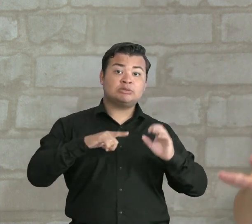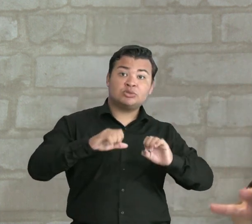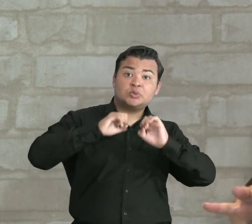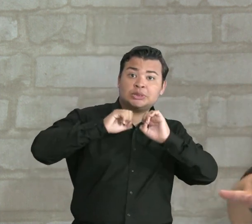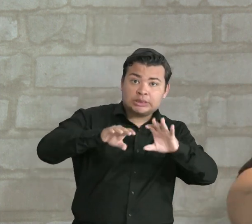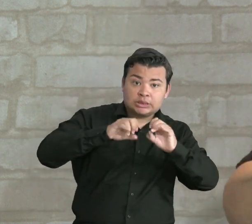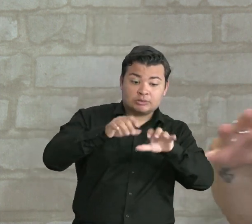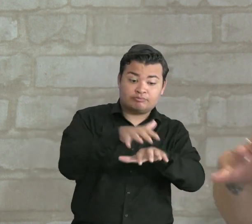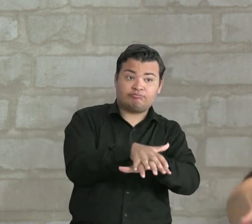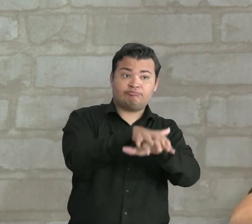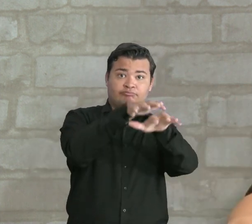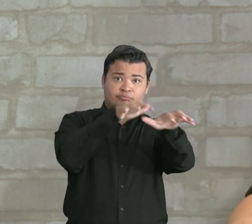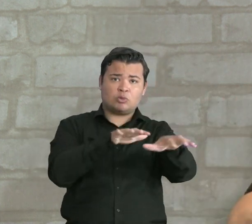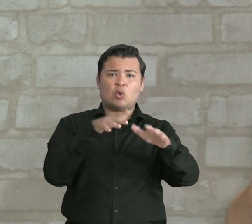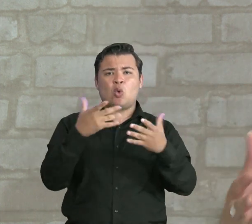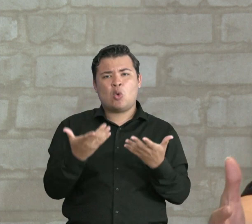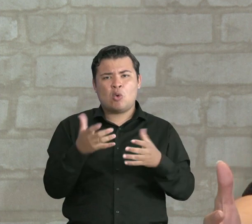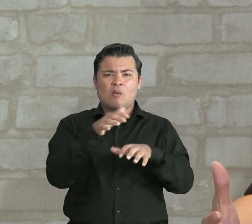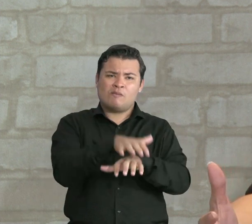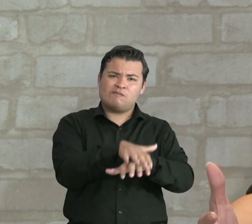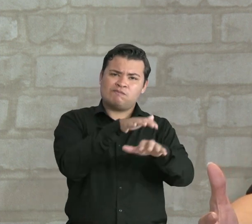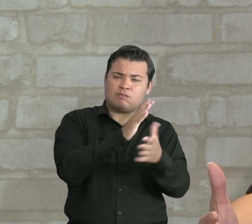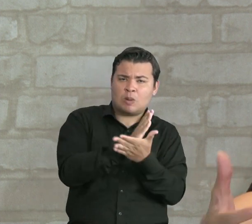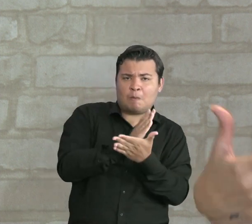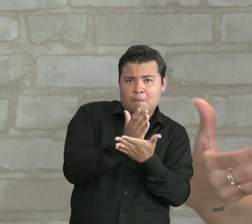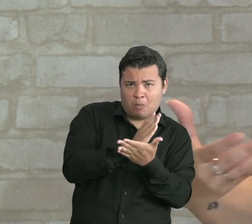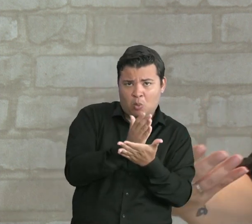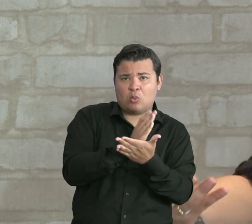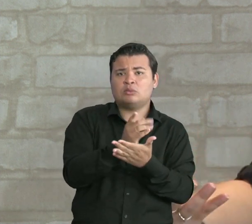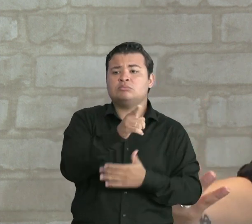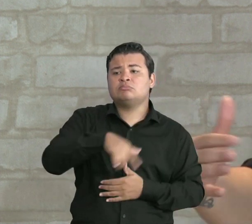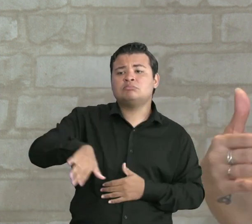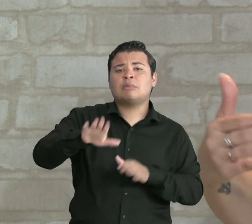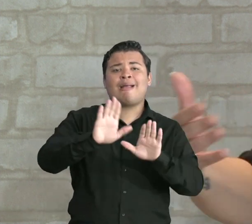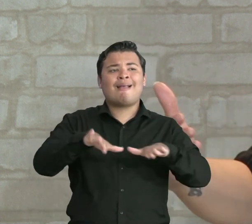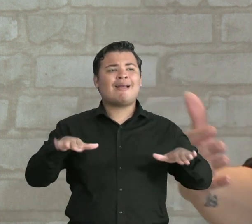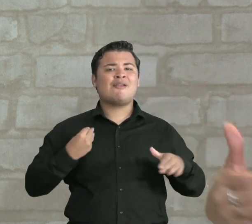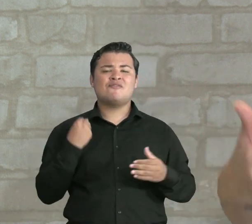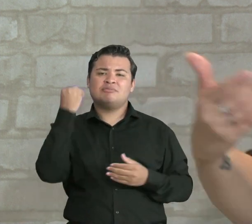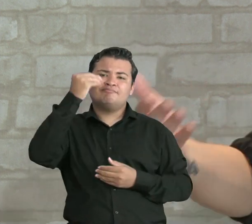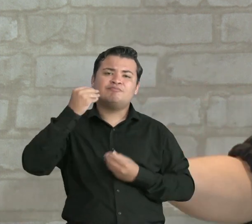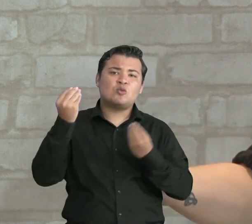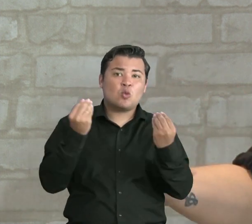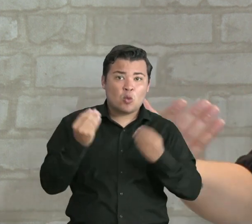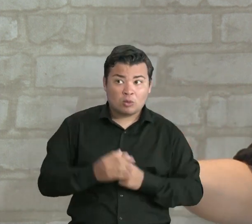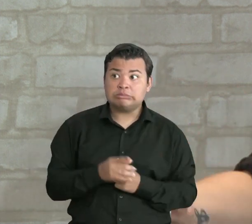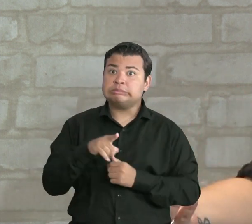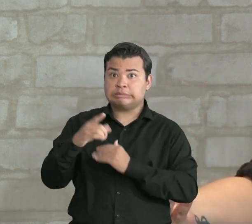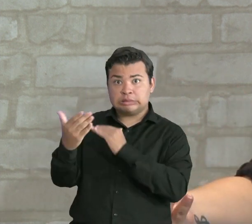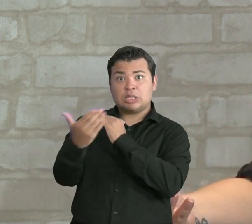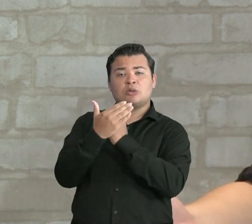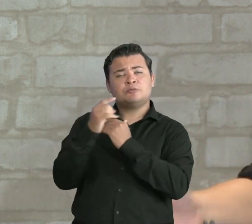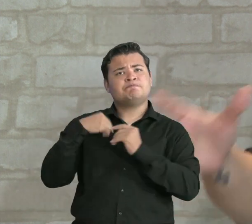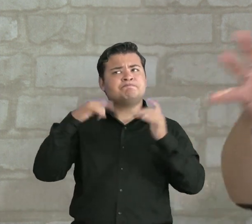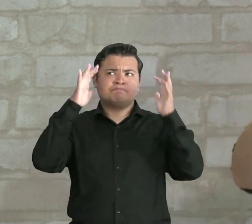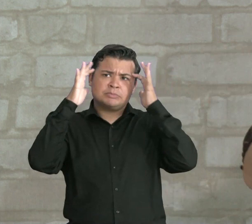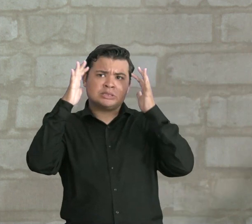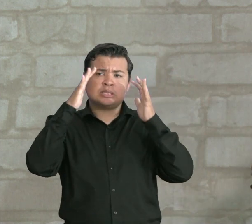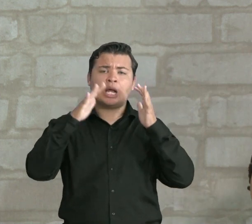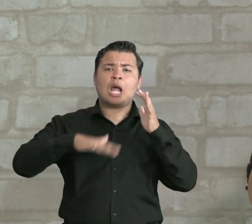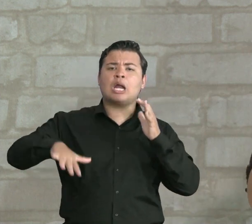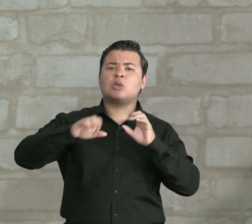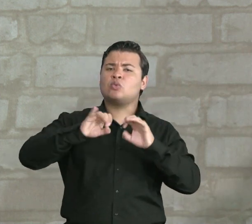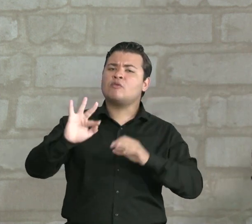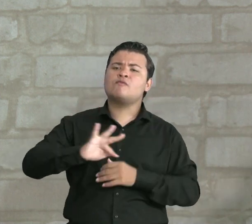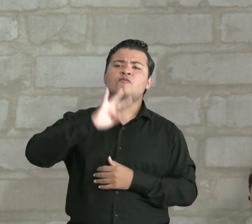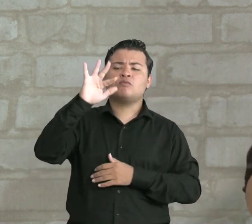totalmente remoto ou semi-remoto na vida das crianças, e pode ajudar a gente a pensar o futuro da educação,